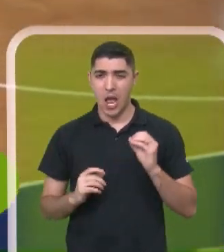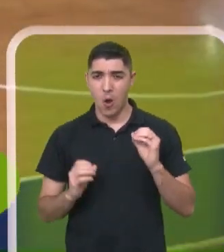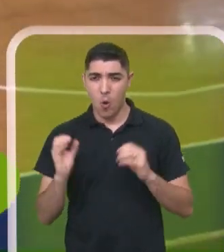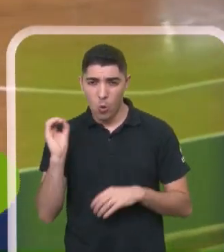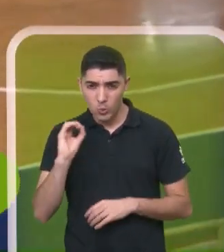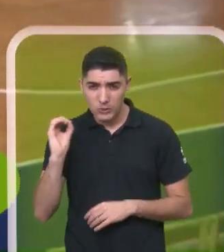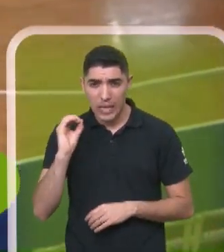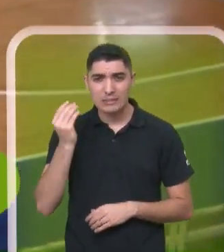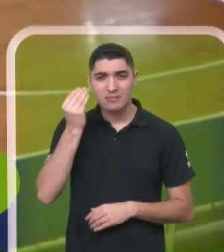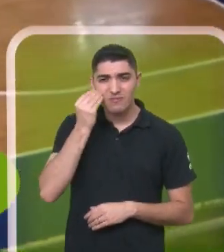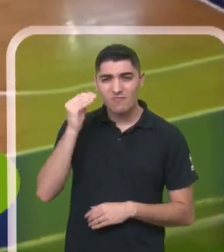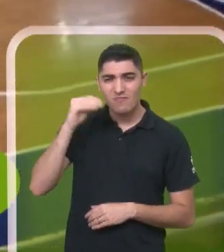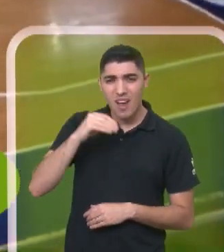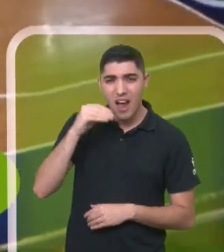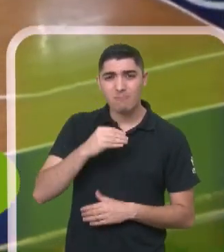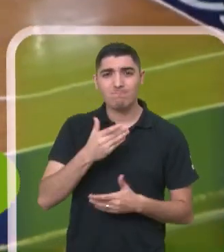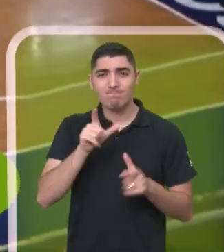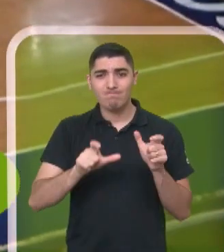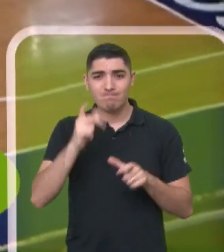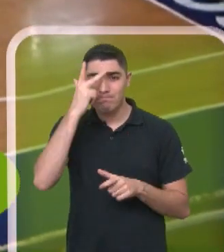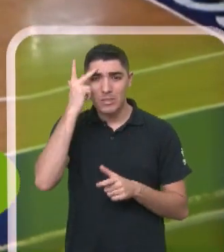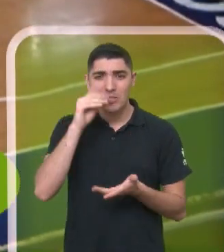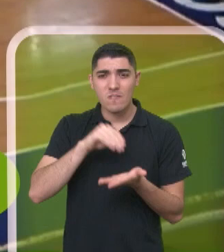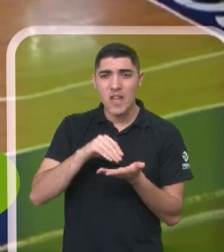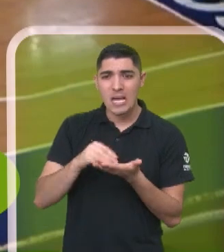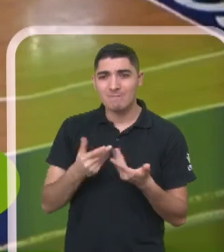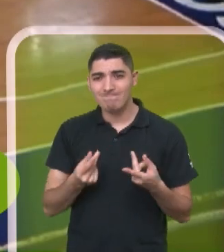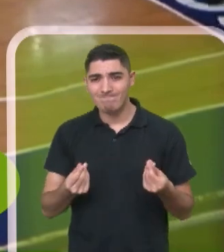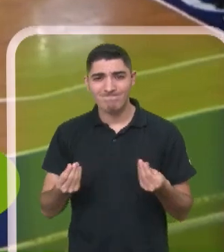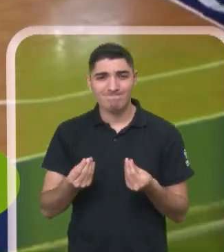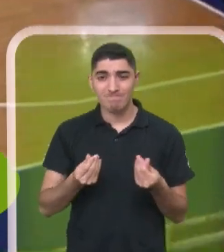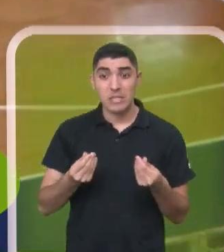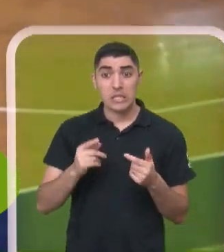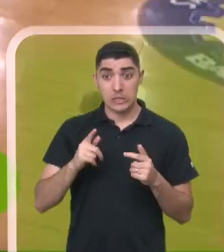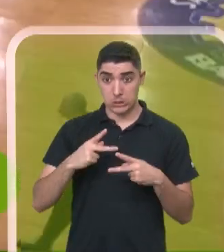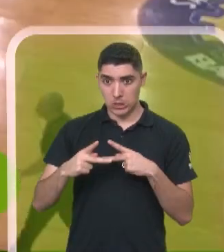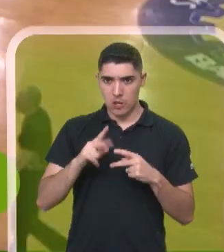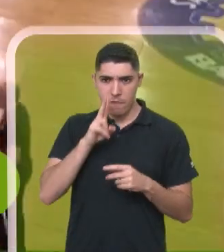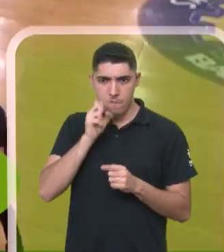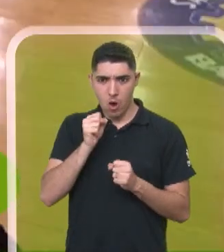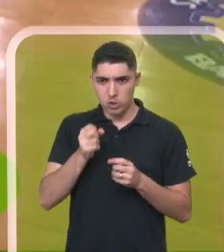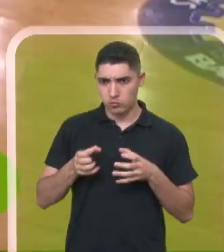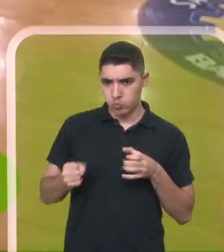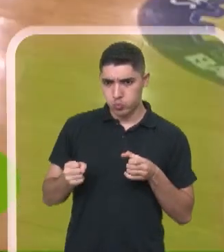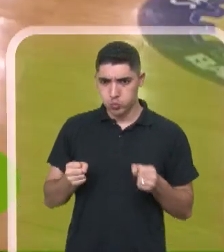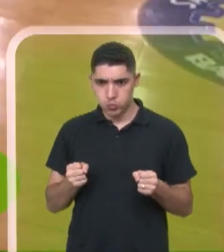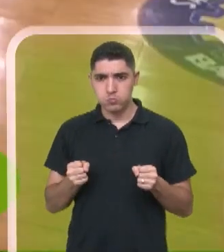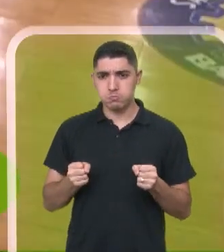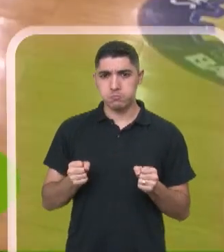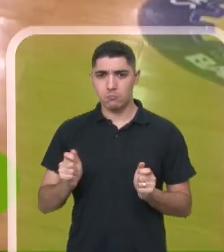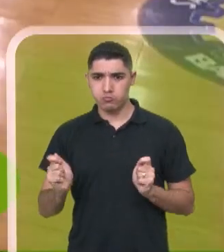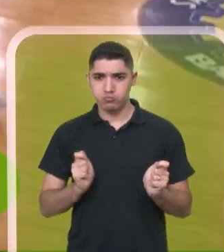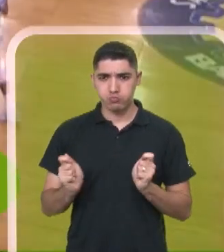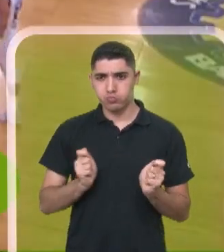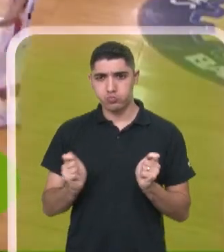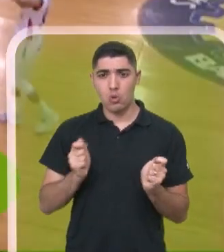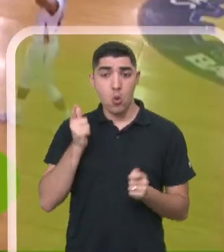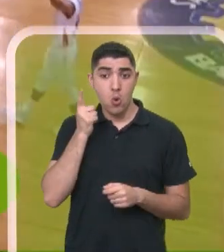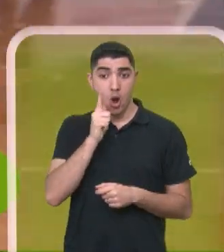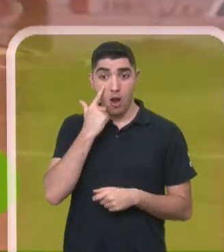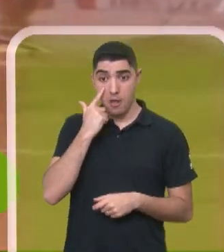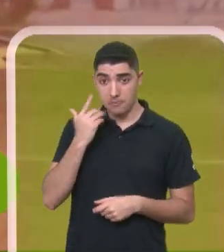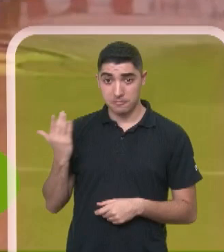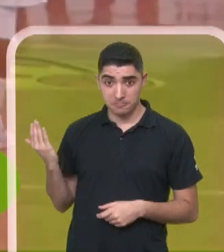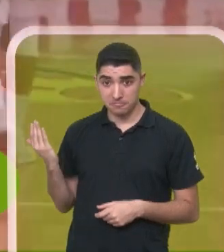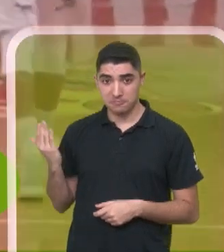sentia muito alguns desfalques e ainda sofria com a marcação forte do São José, que aproveitou bem as investidas ofensivas em mais